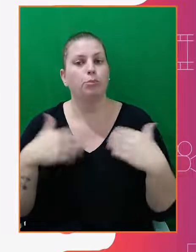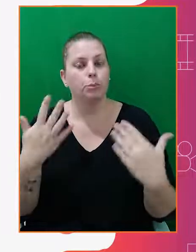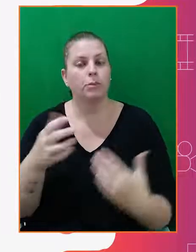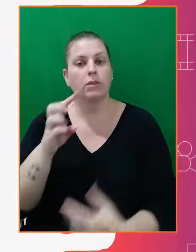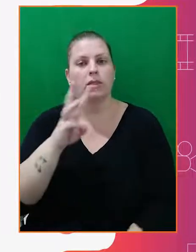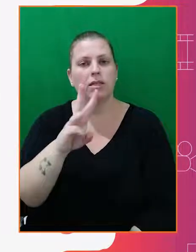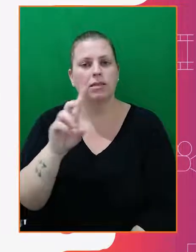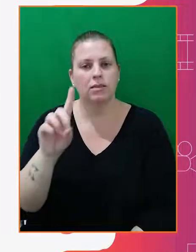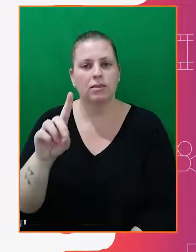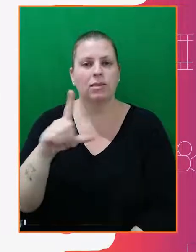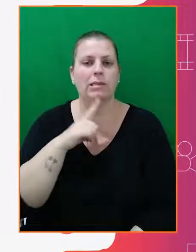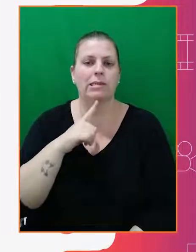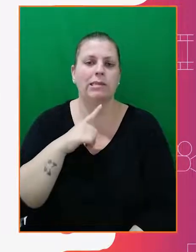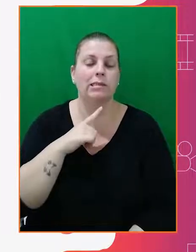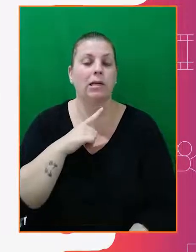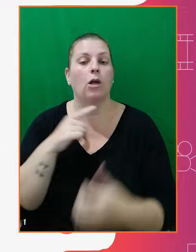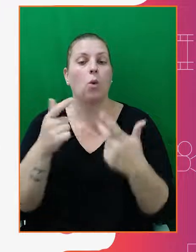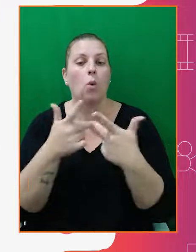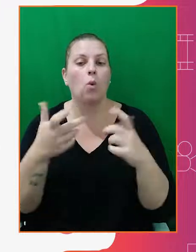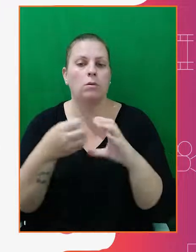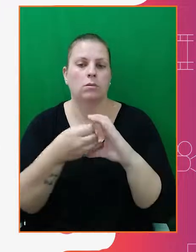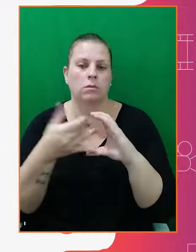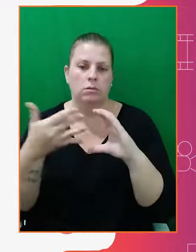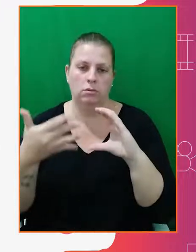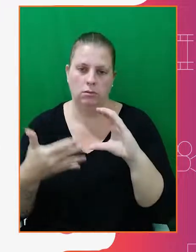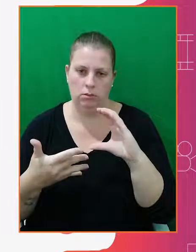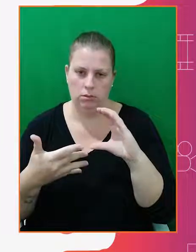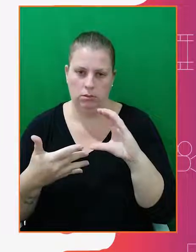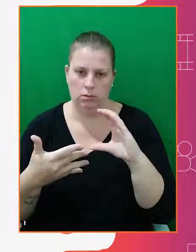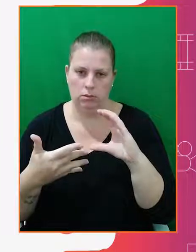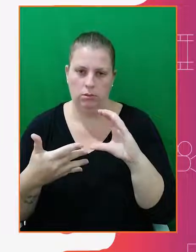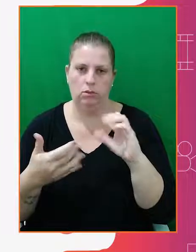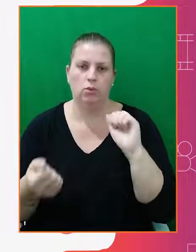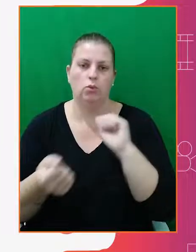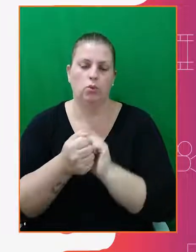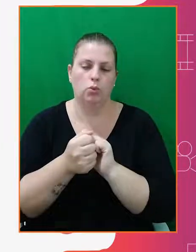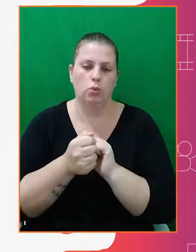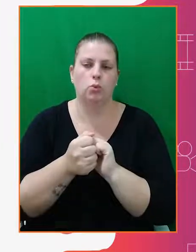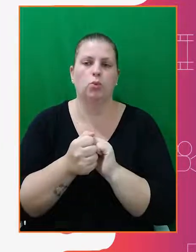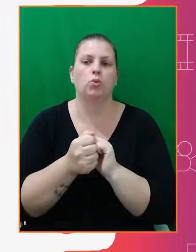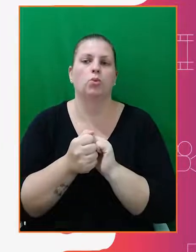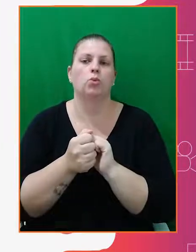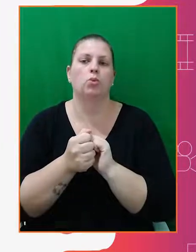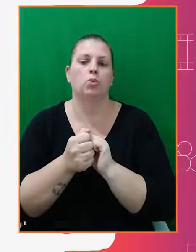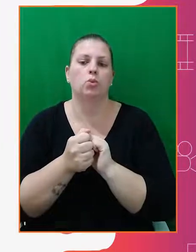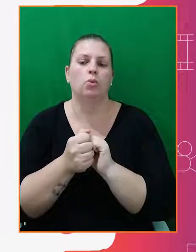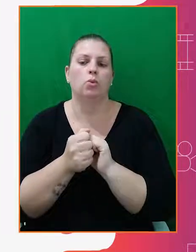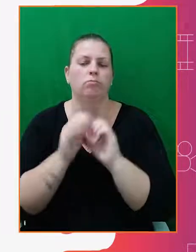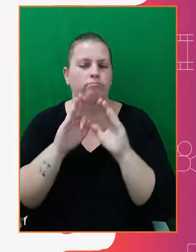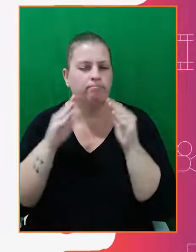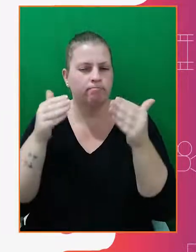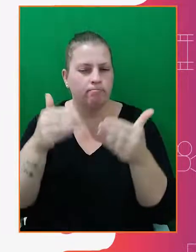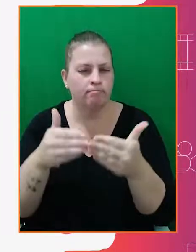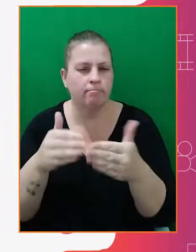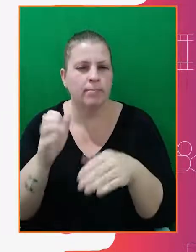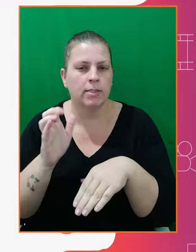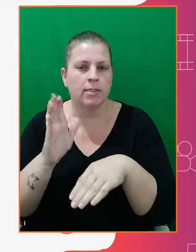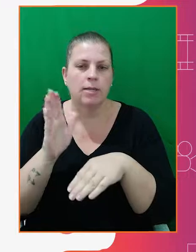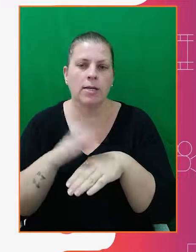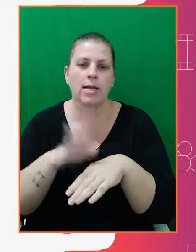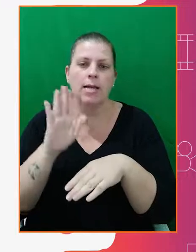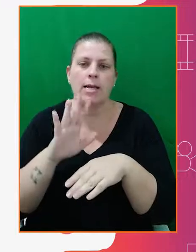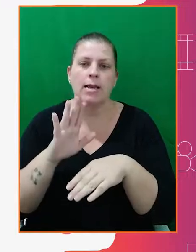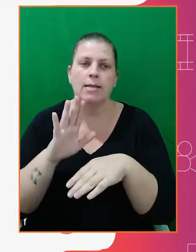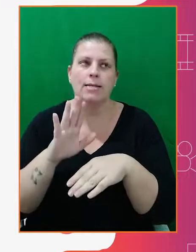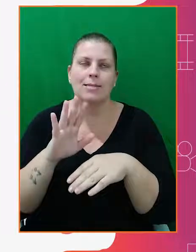As animações 3D elas têm algumas peculiaridades com relação à produção de animação, em específico com relação no que